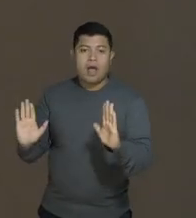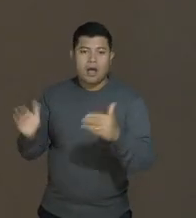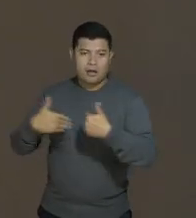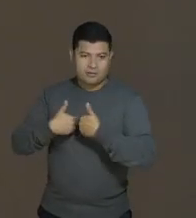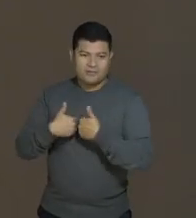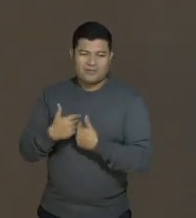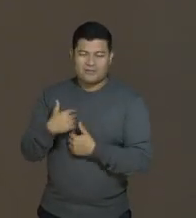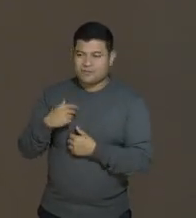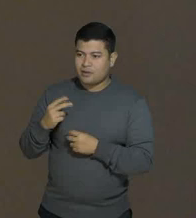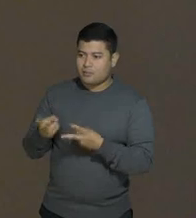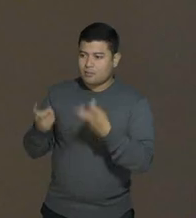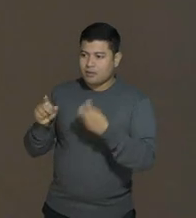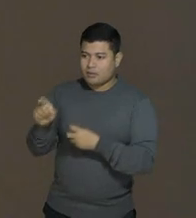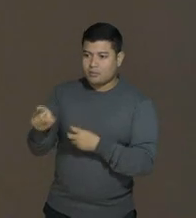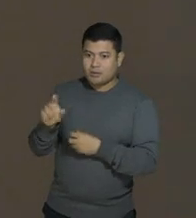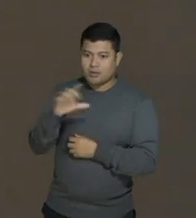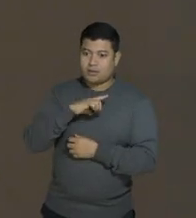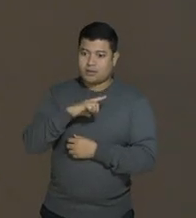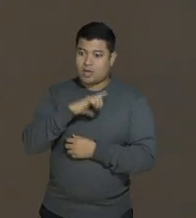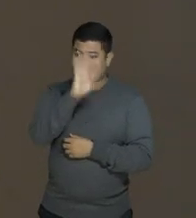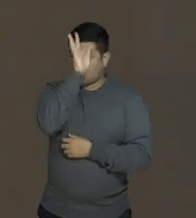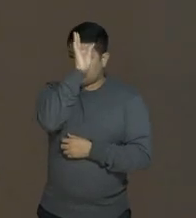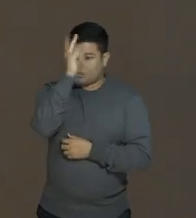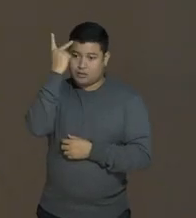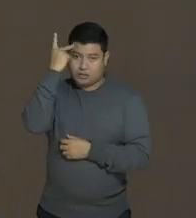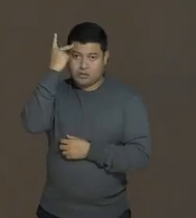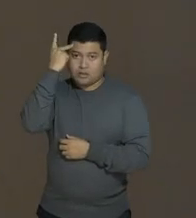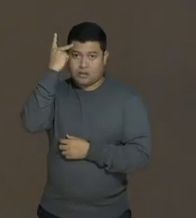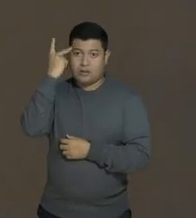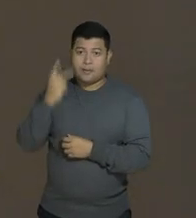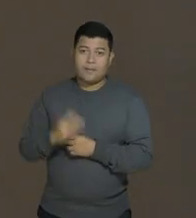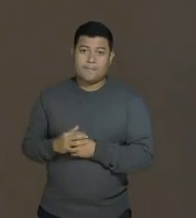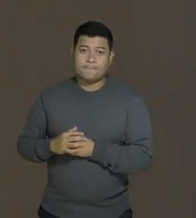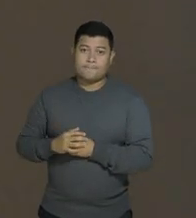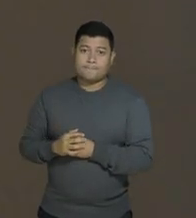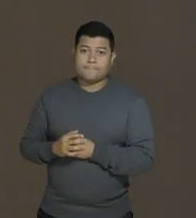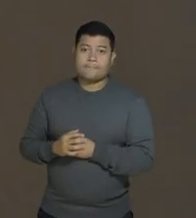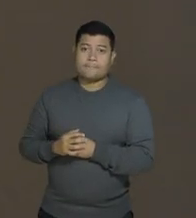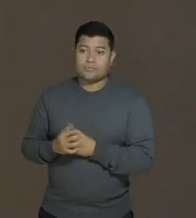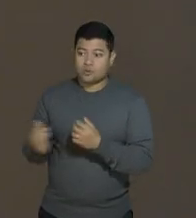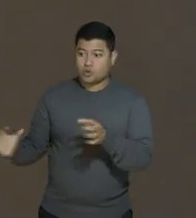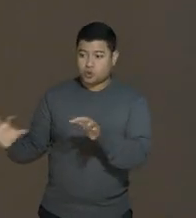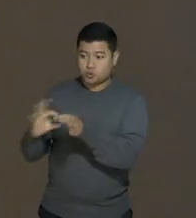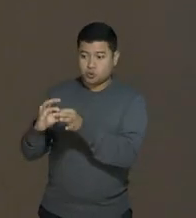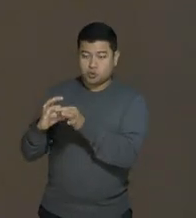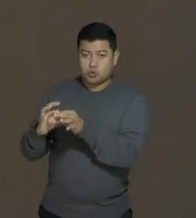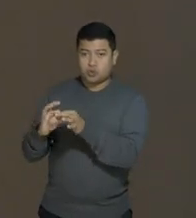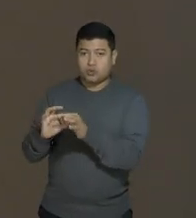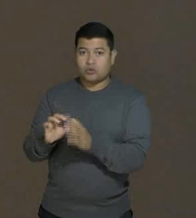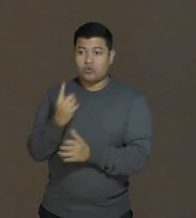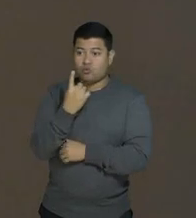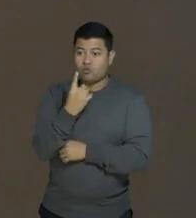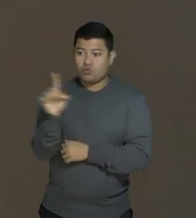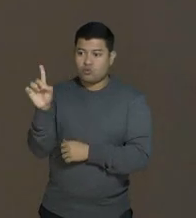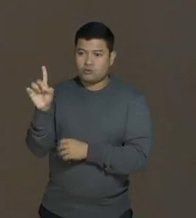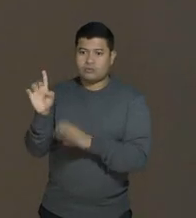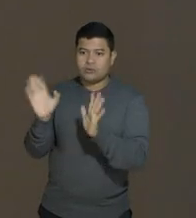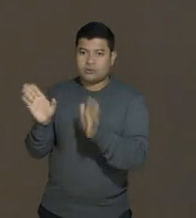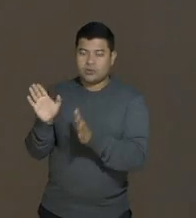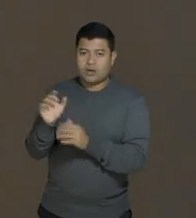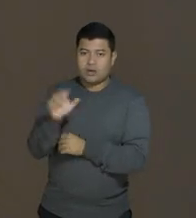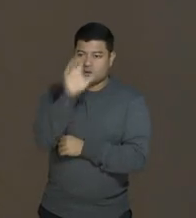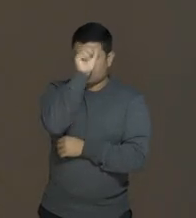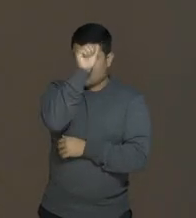vejo que ele é um TDAH, diagnóstico de um TDAH associado, Eu, no último ano do jardim, eu começo a tratar para, quando ele